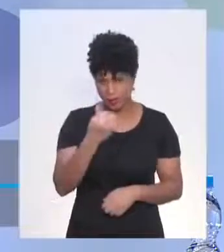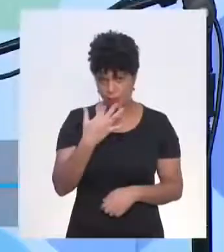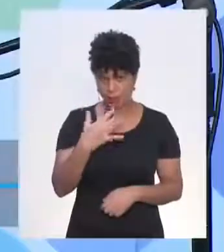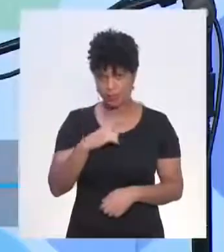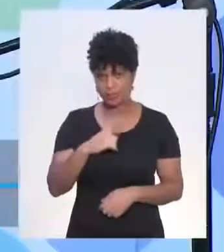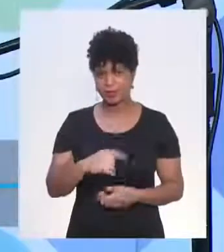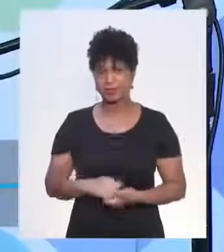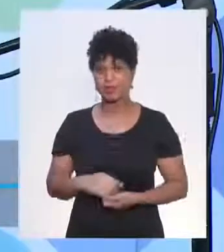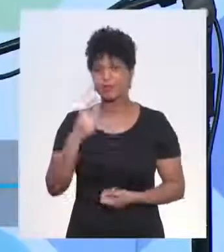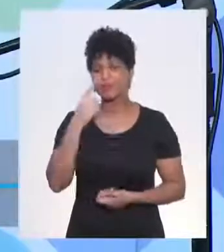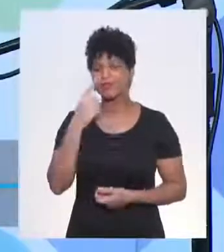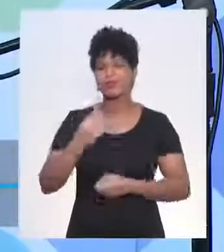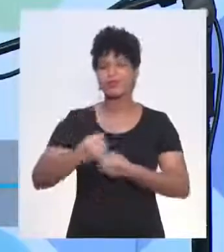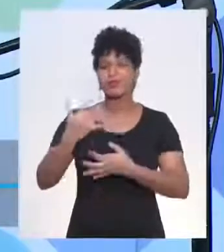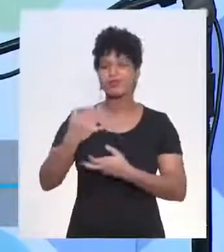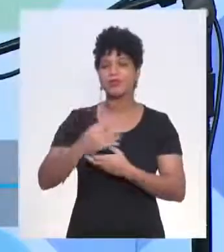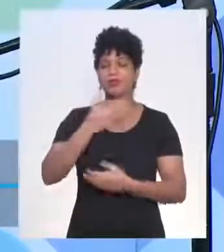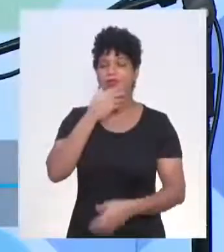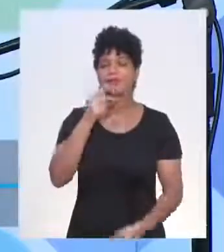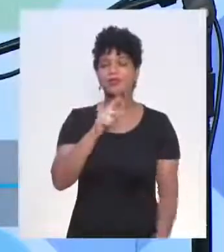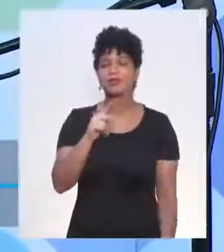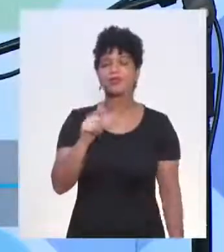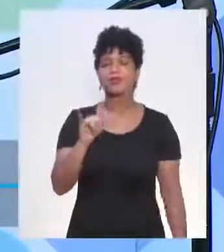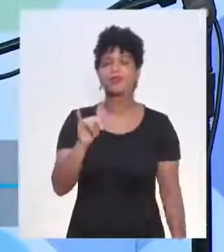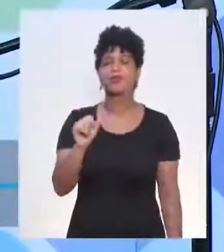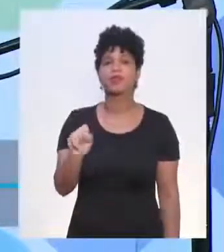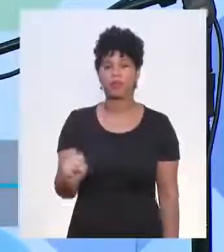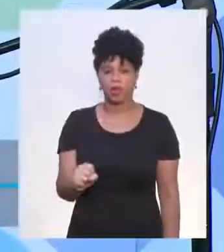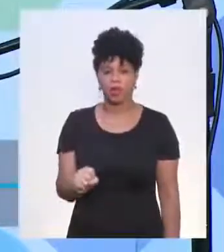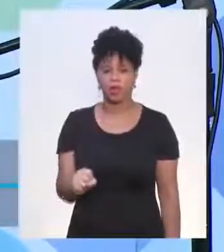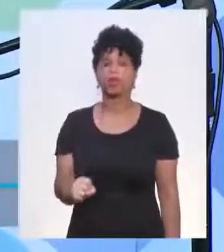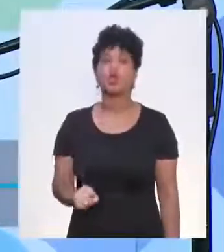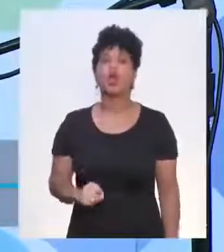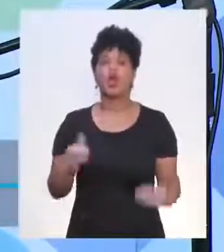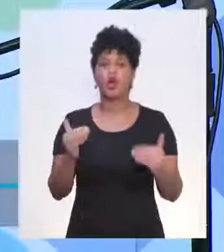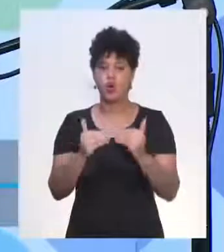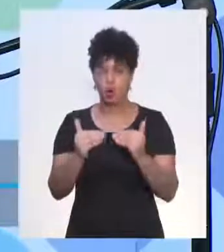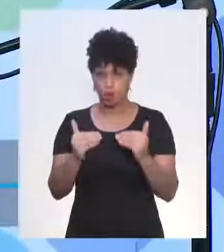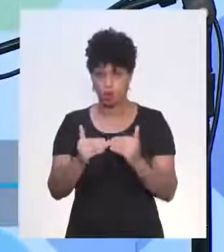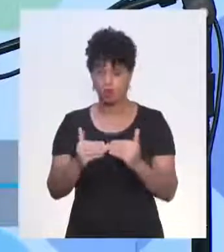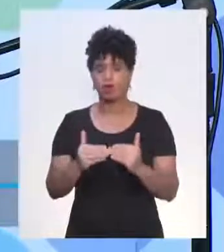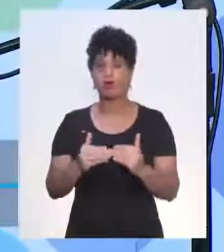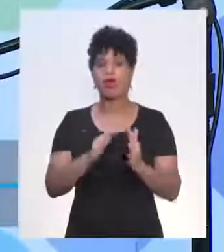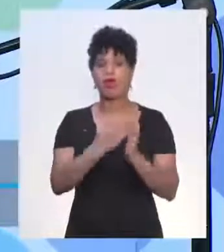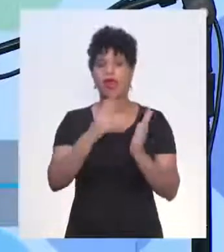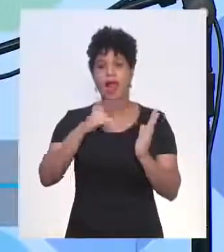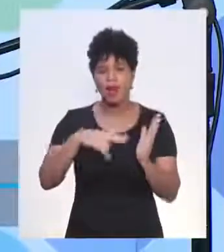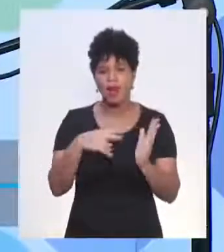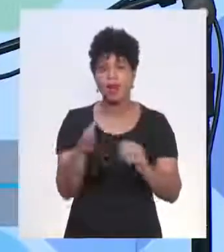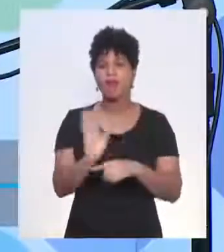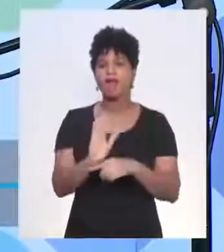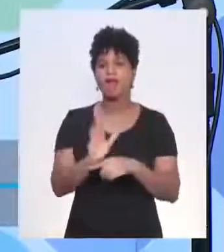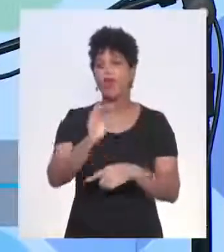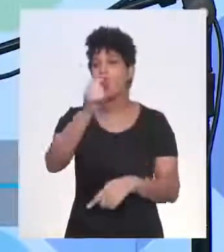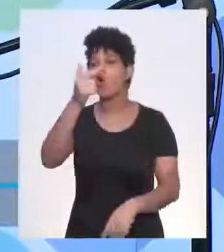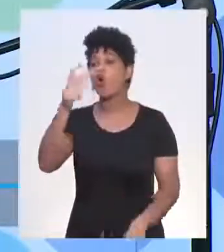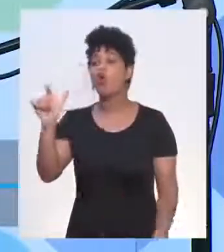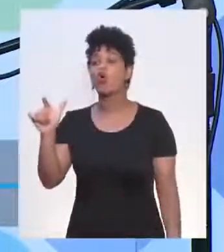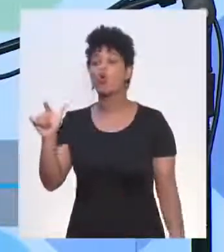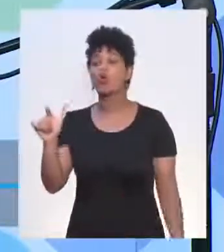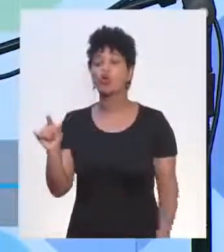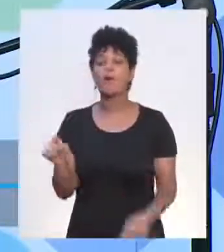aqui e o Professor Luiz Henrique ele concorda aqui ó a leitura filmes de ouvir outras músicas